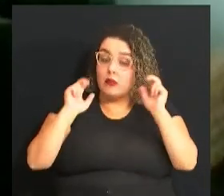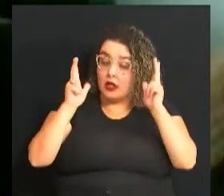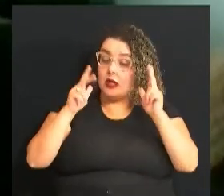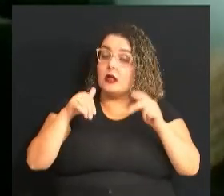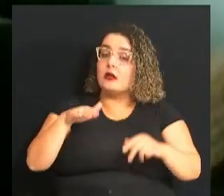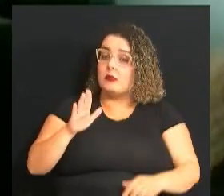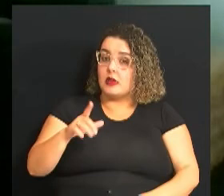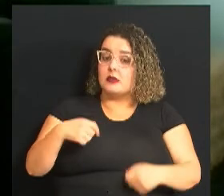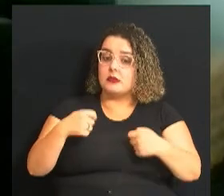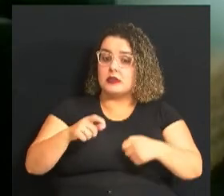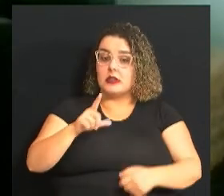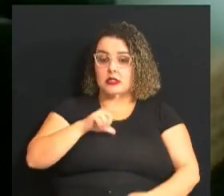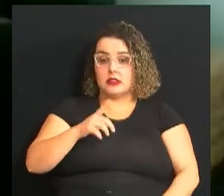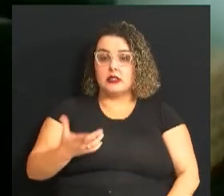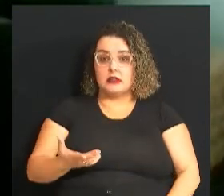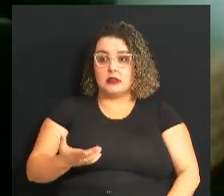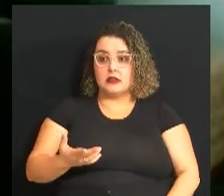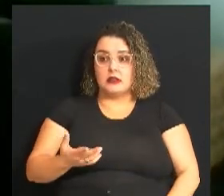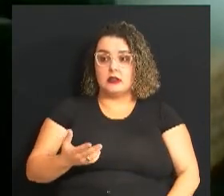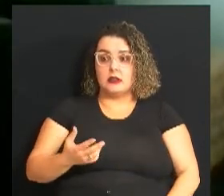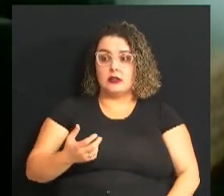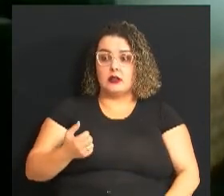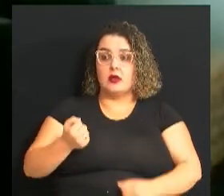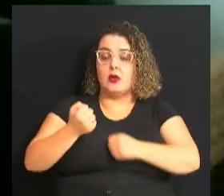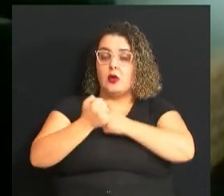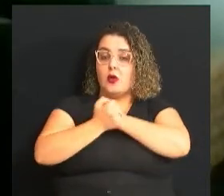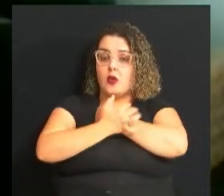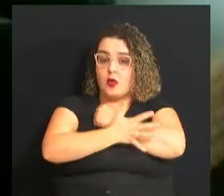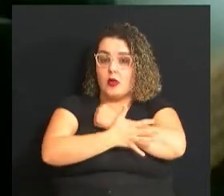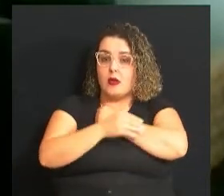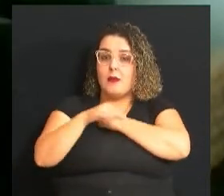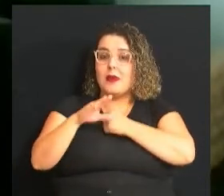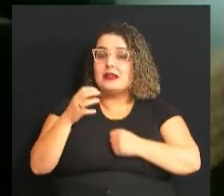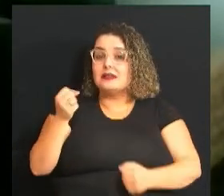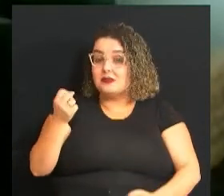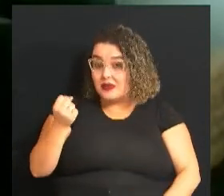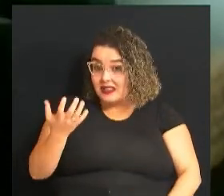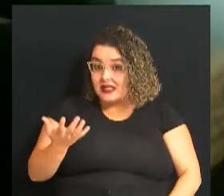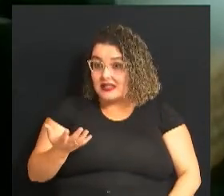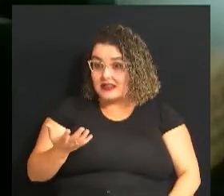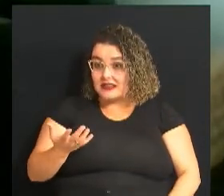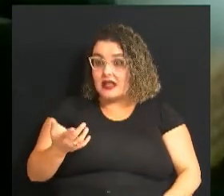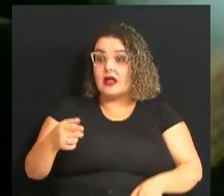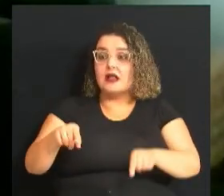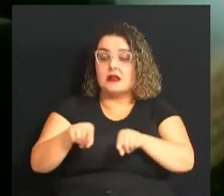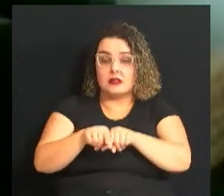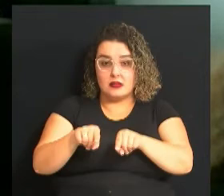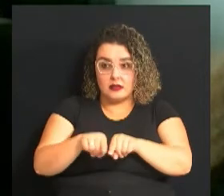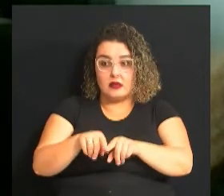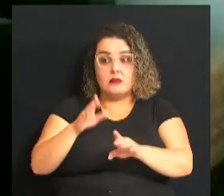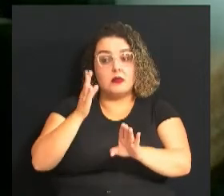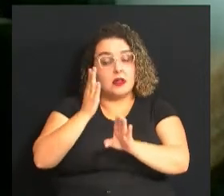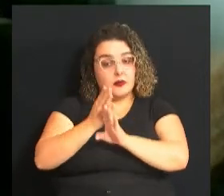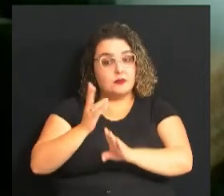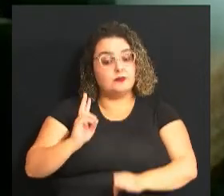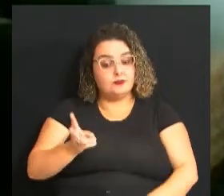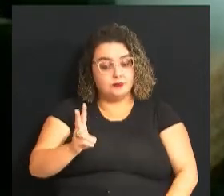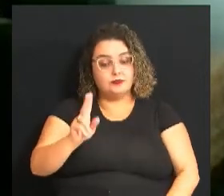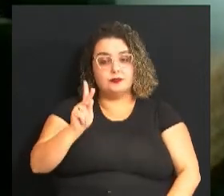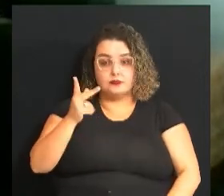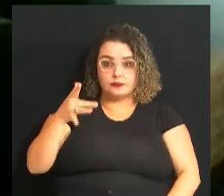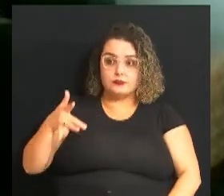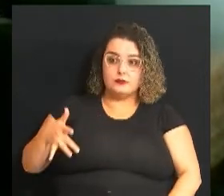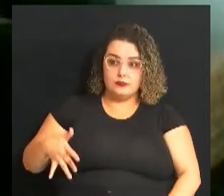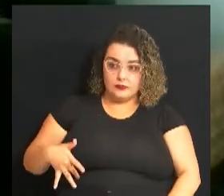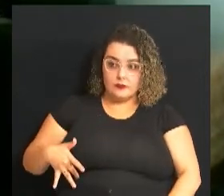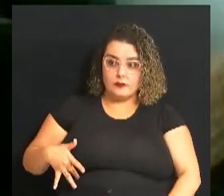ter. As fezes podem ficar mais esbranquiçadas. Esse também é um achado frequente nas hepatites.